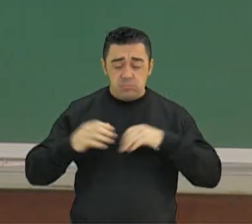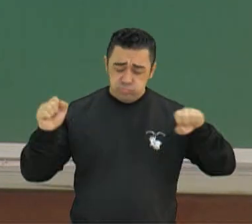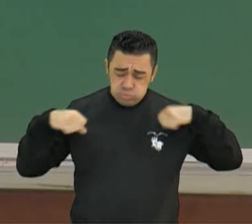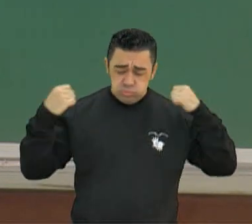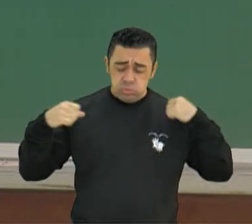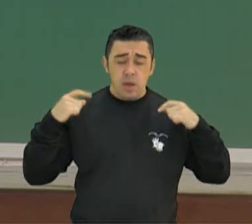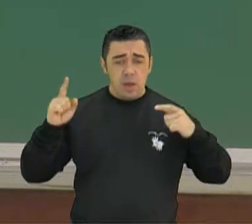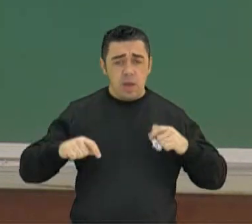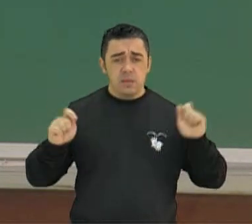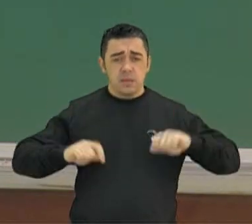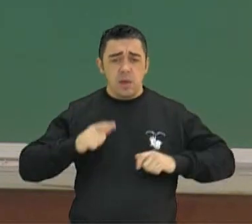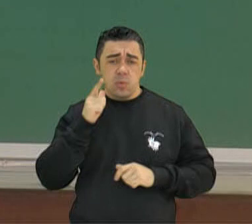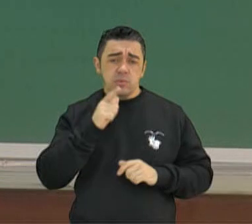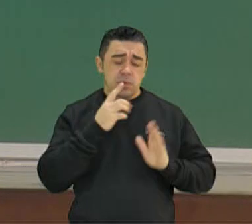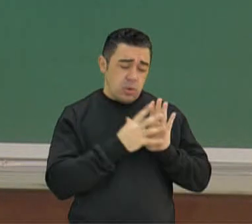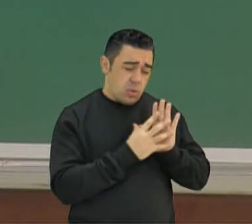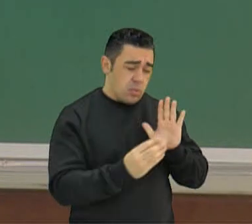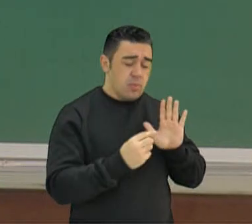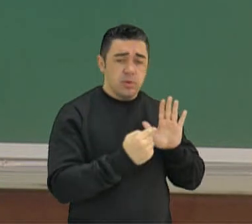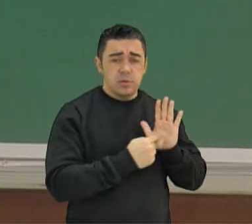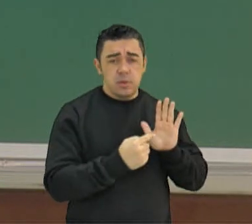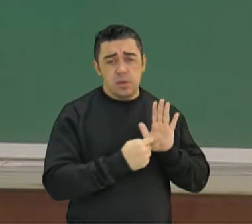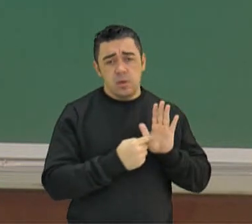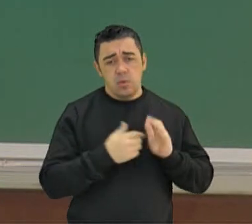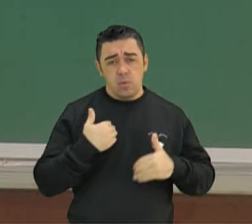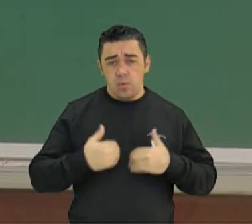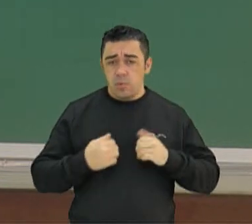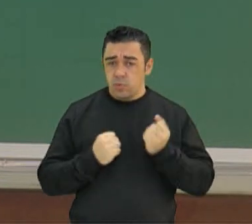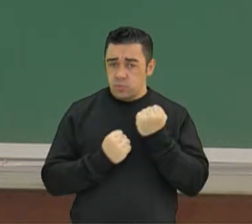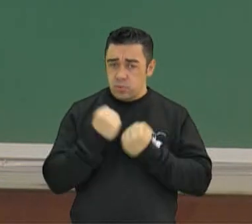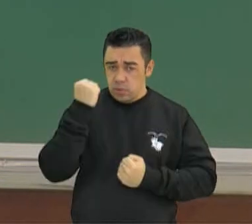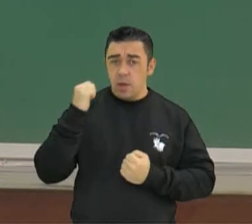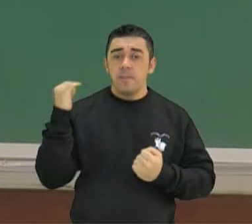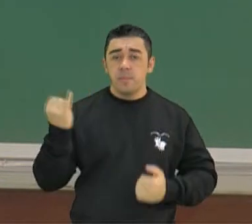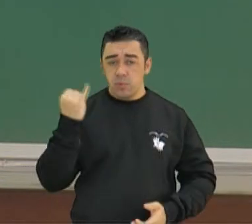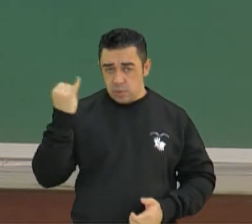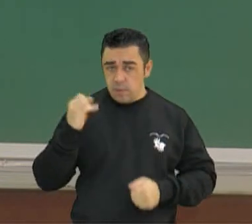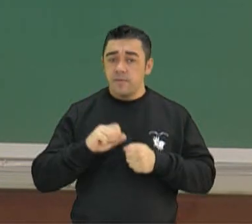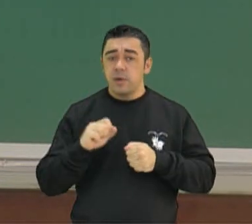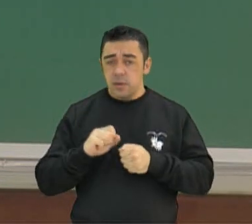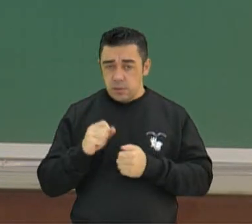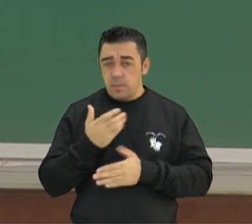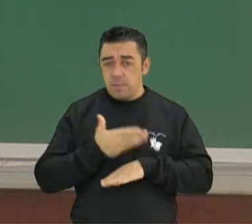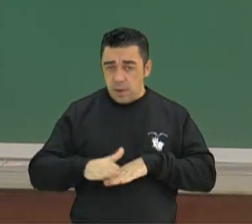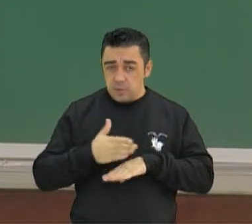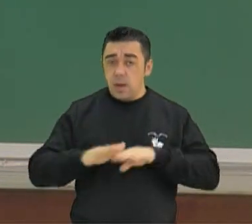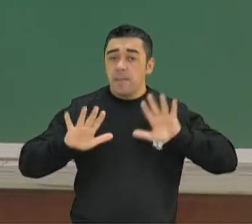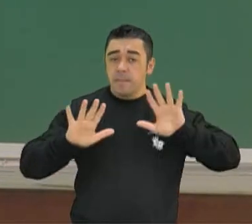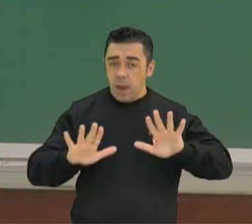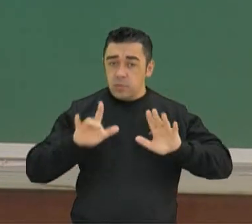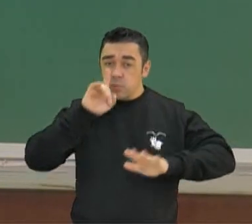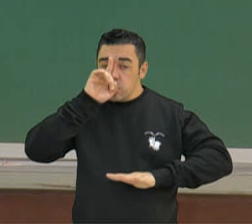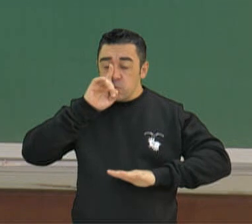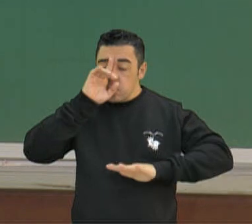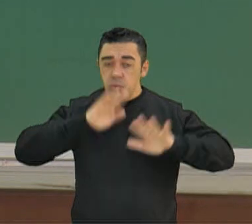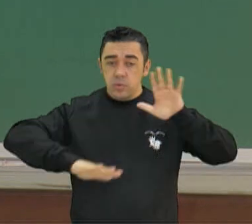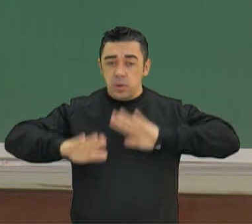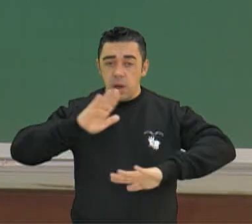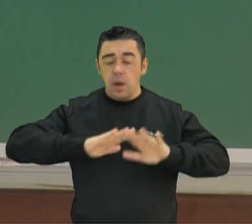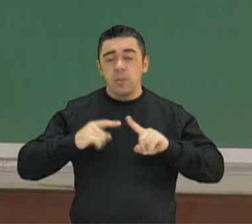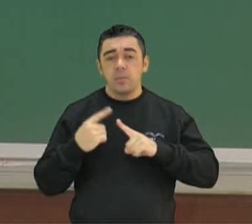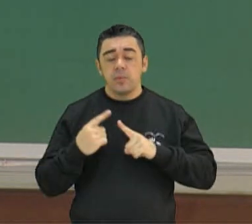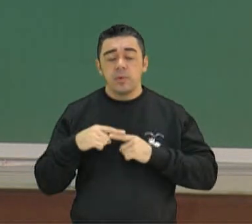aquisição de um corpo modelo de sucesso. É importante fazer atividade física, porém, devemos ter cautela quando estamos